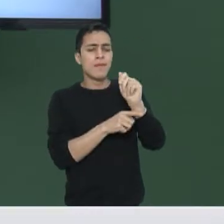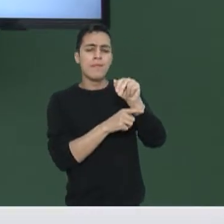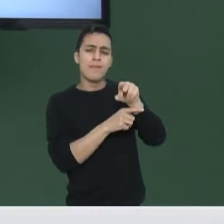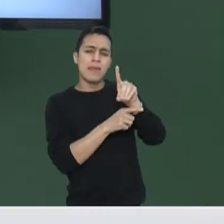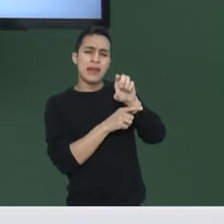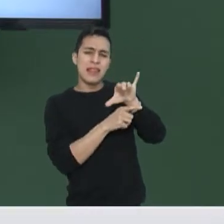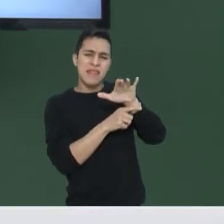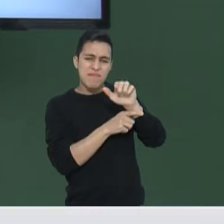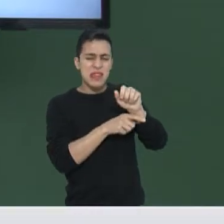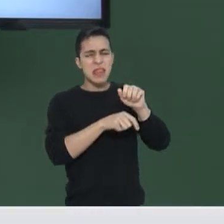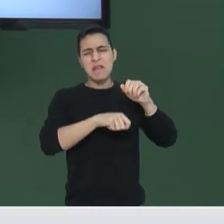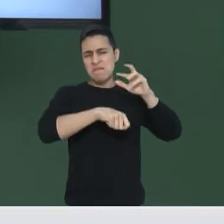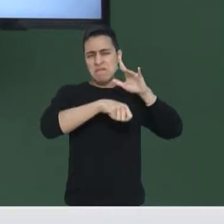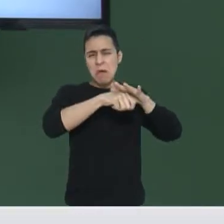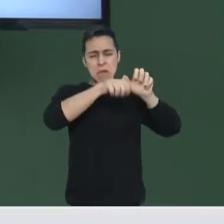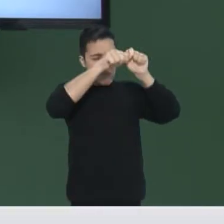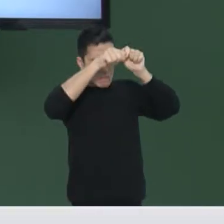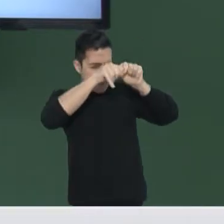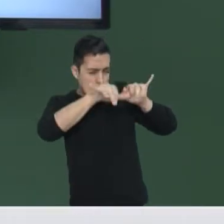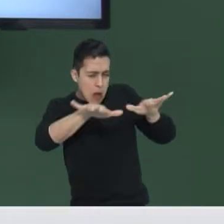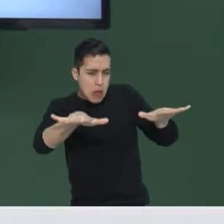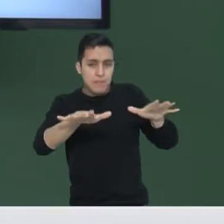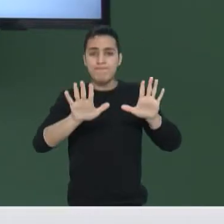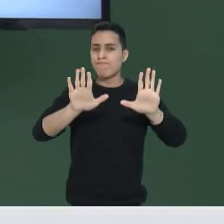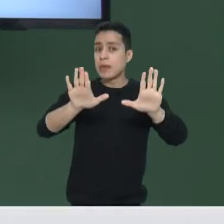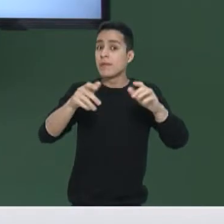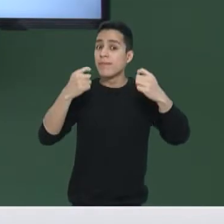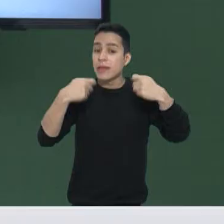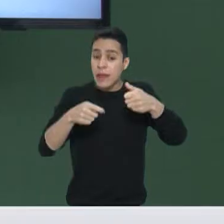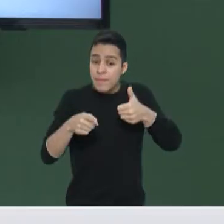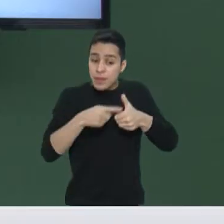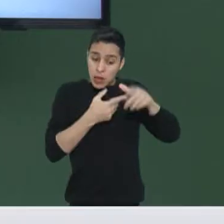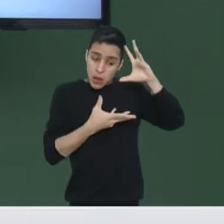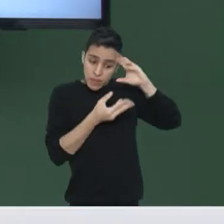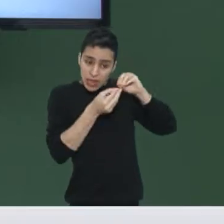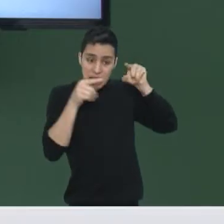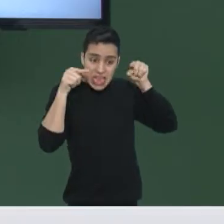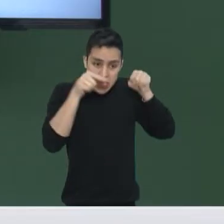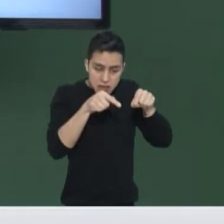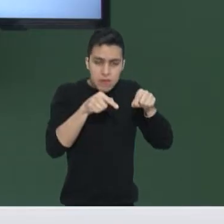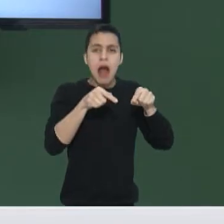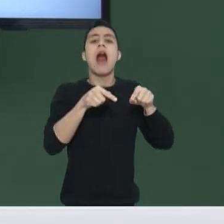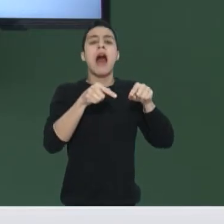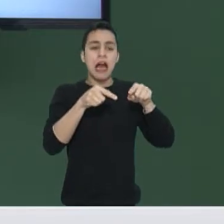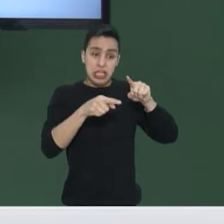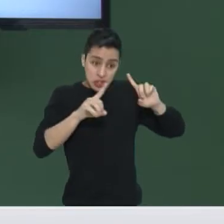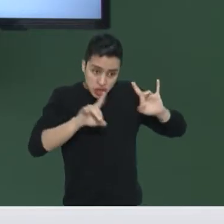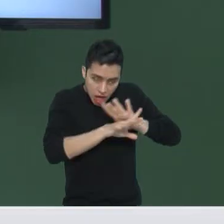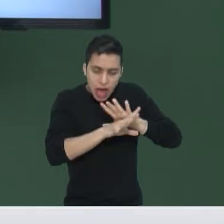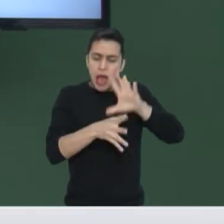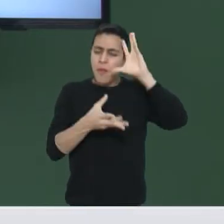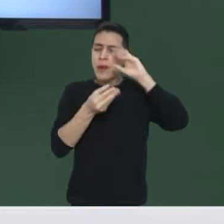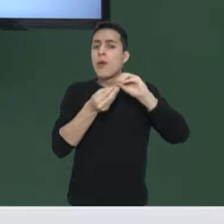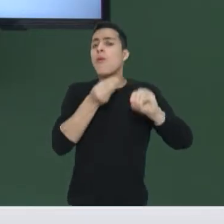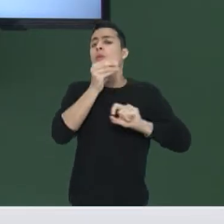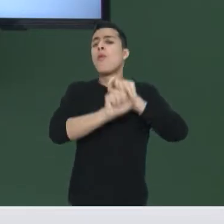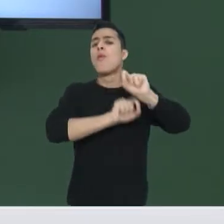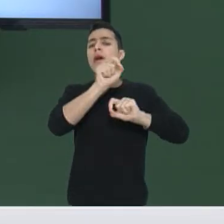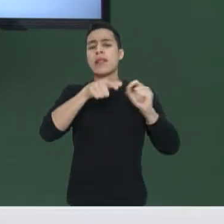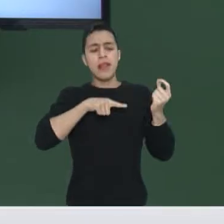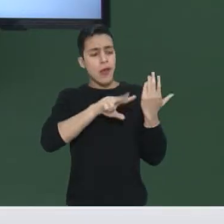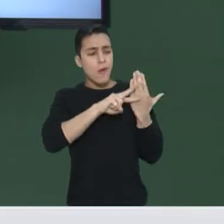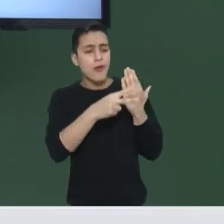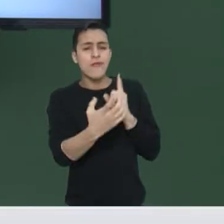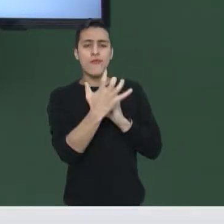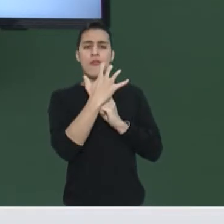o que é uma pandemia? Nós precisamos entender o que é para poder entender as consequências dela na nossa vida. Então, segundo